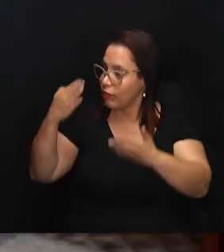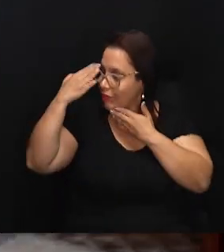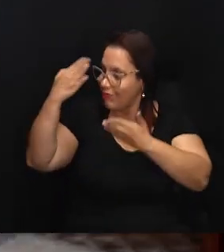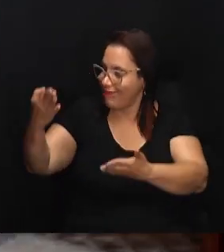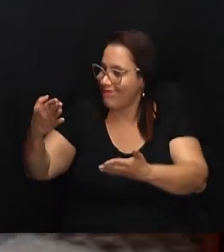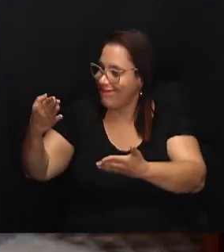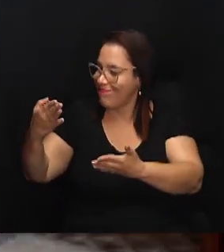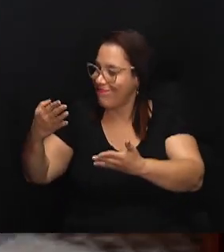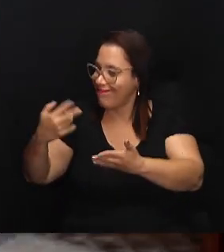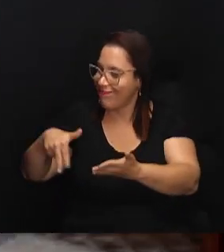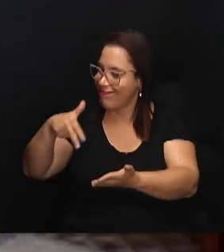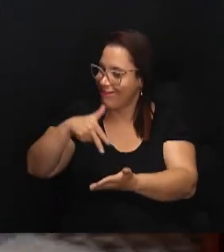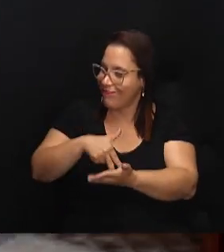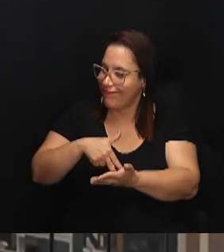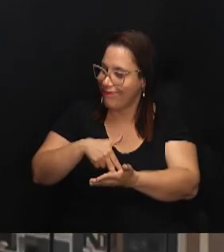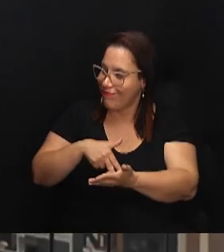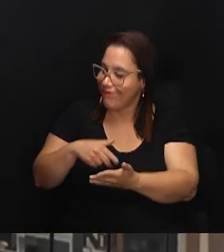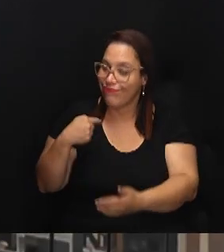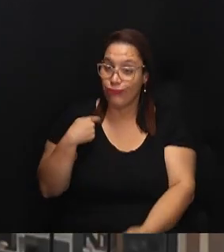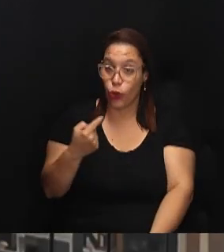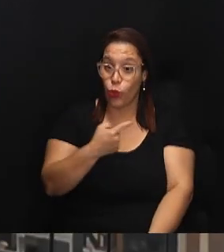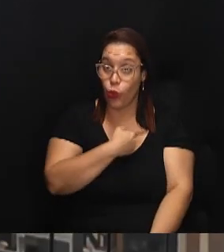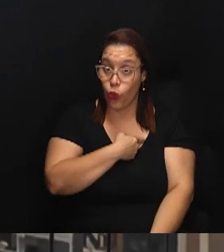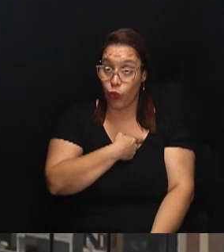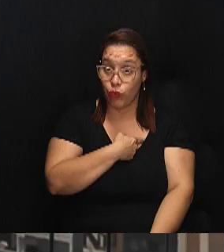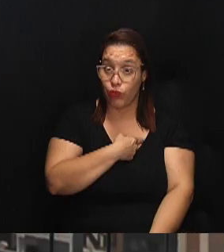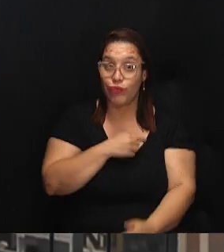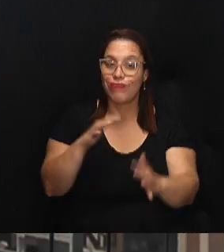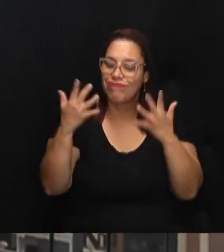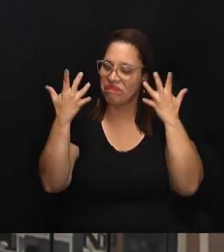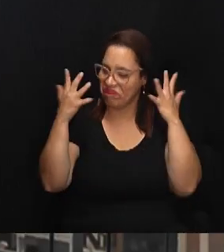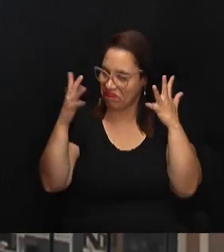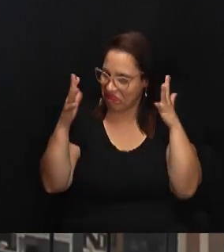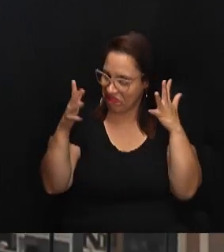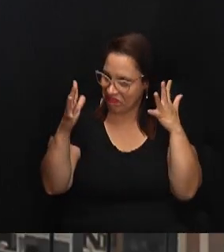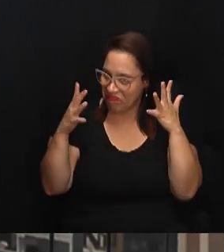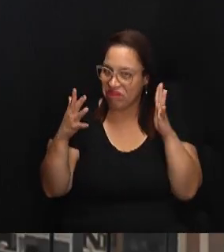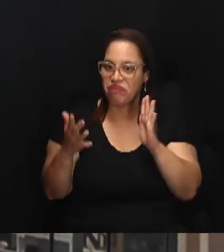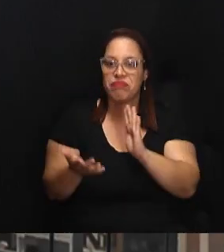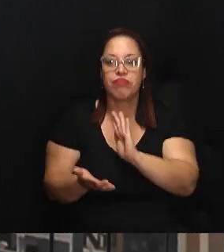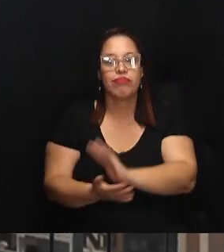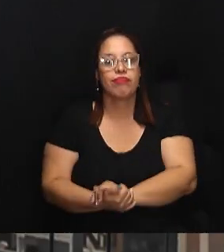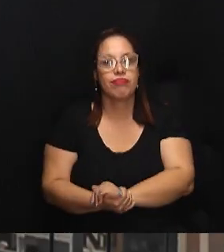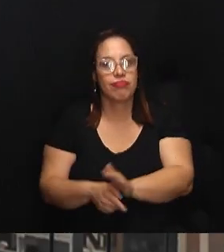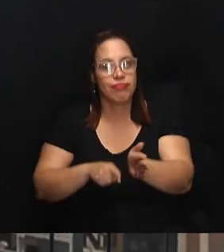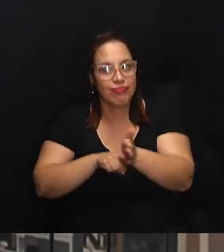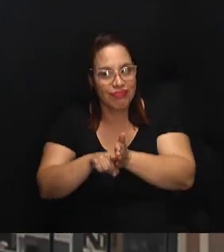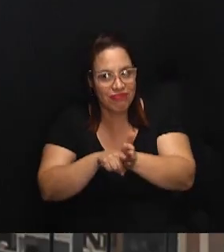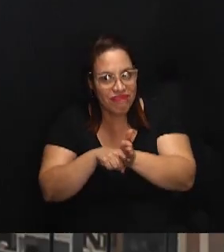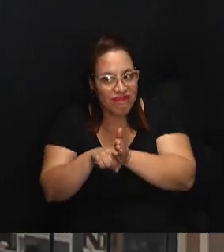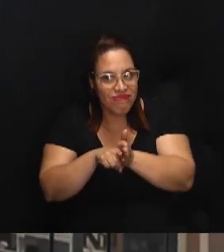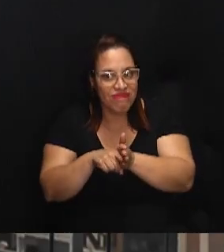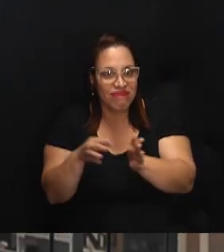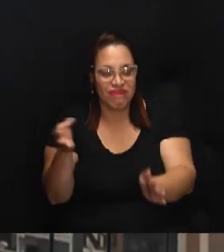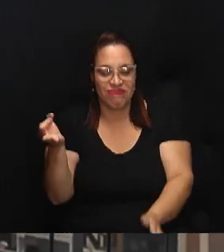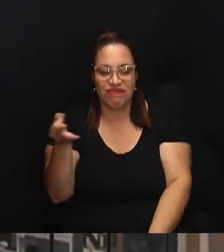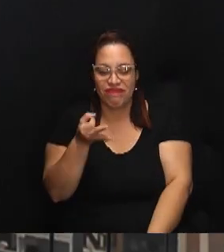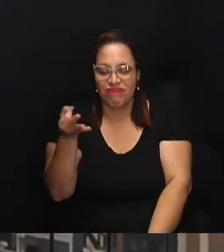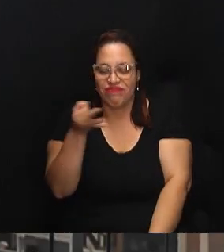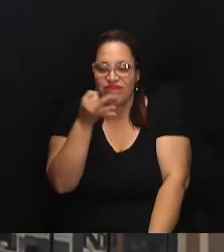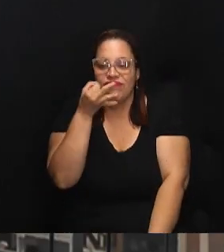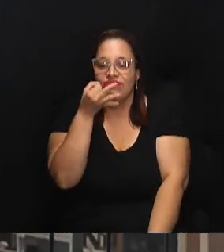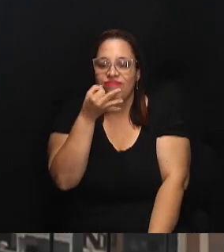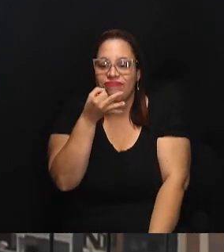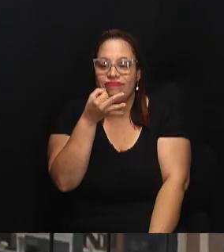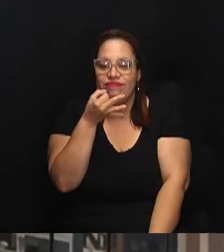isso. Simone, eu já quero agradecer muito a sua participação aqui com a gente e parabenizar por isso, porque é uma pesquisa